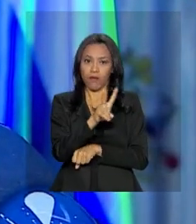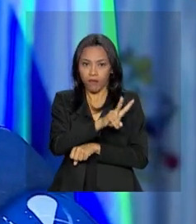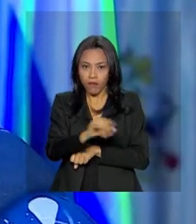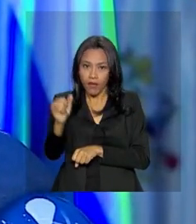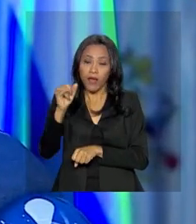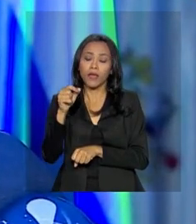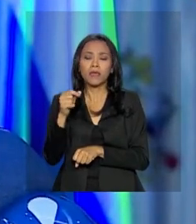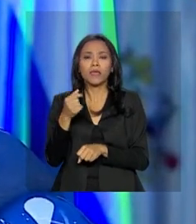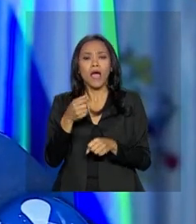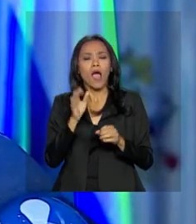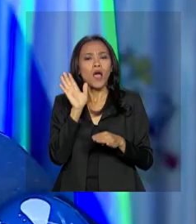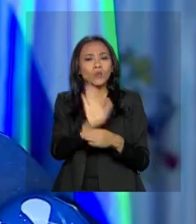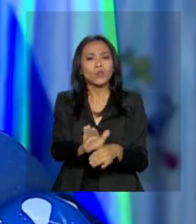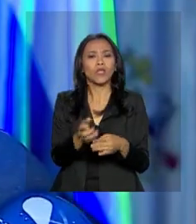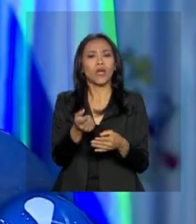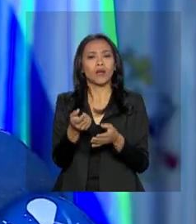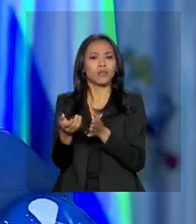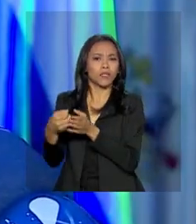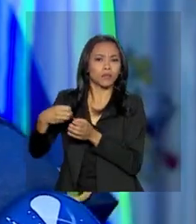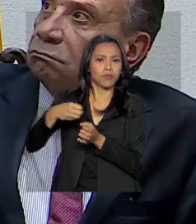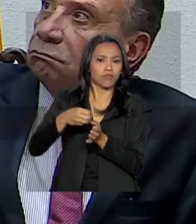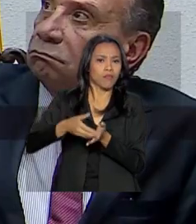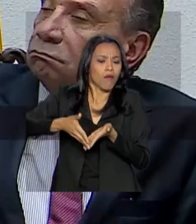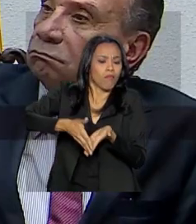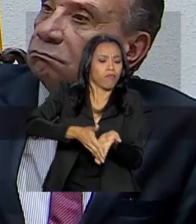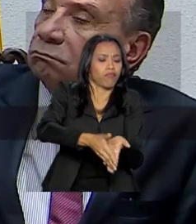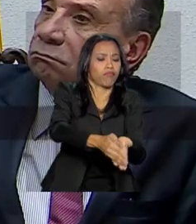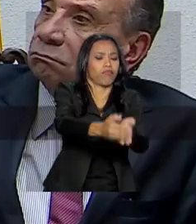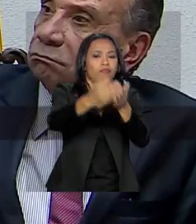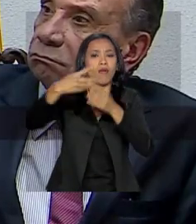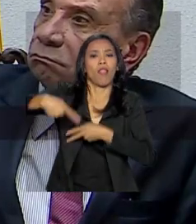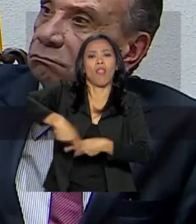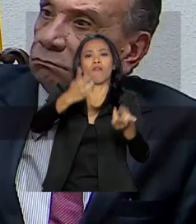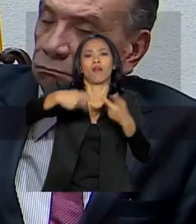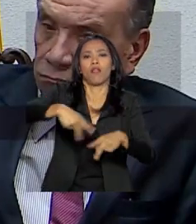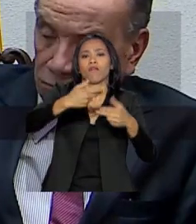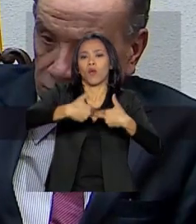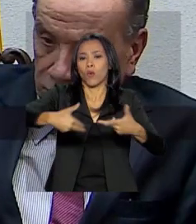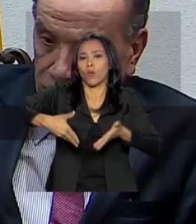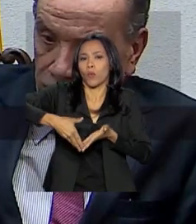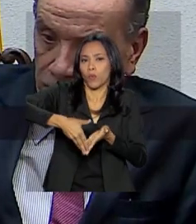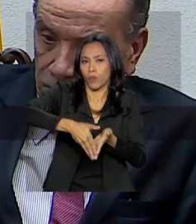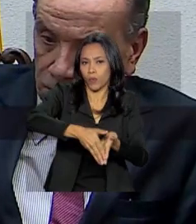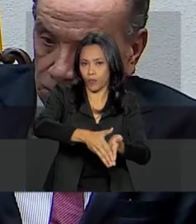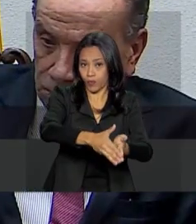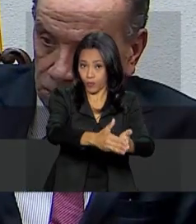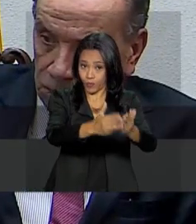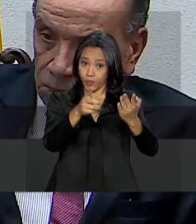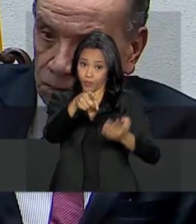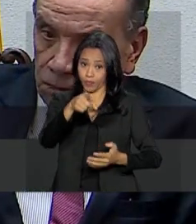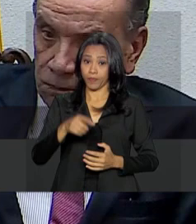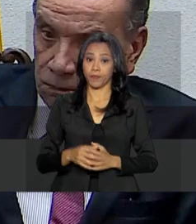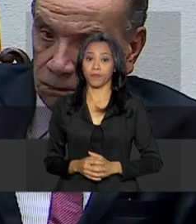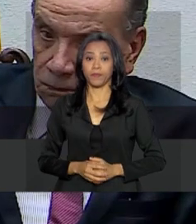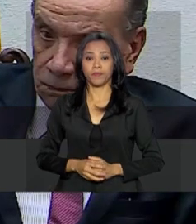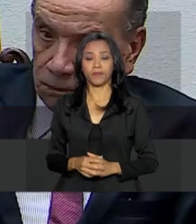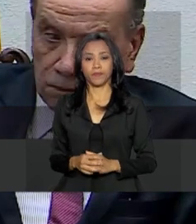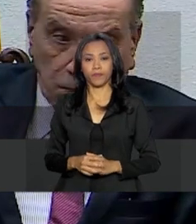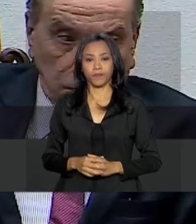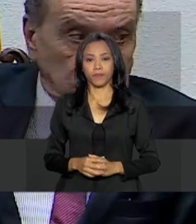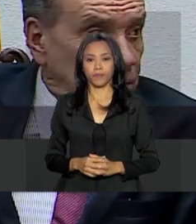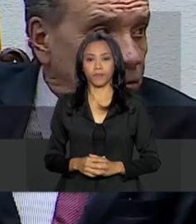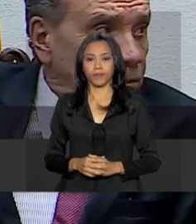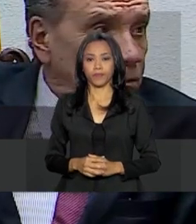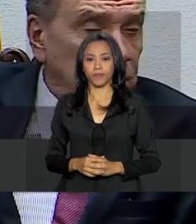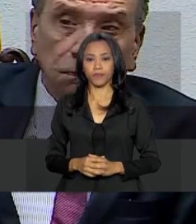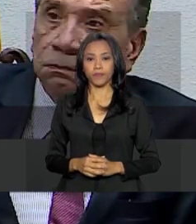o escoamento por canais fluviais. Vai integrar a 2 países irmãos, Brasil e Paraguai, não podemos estar